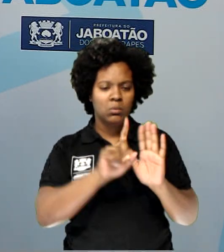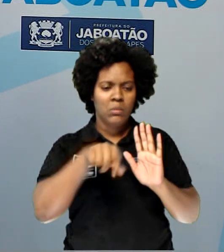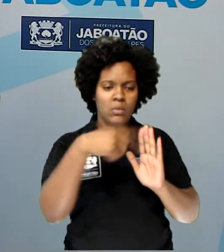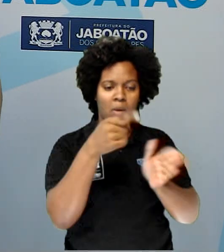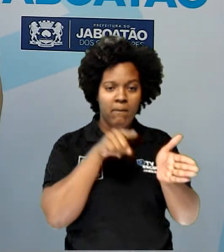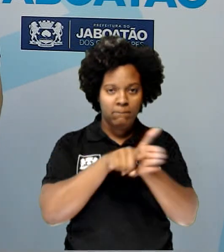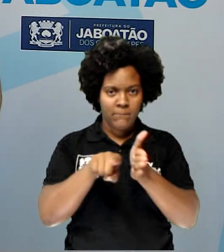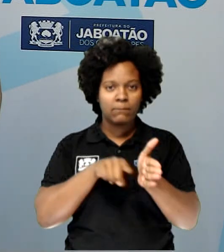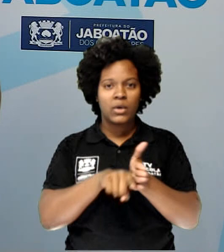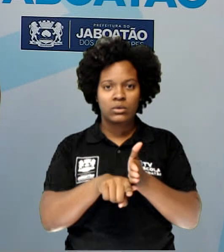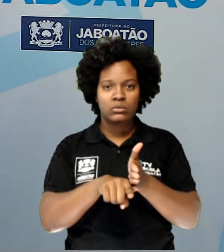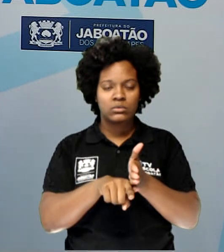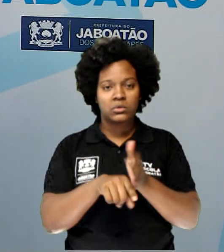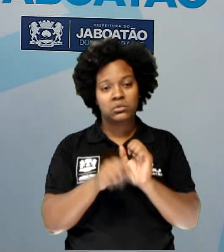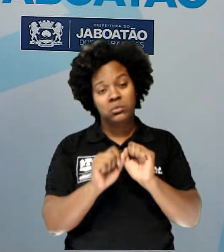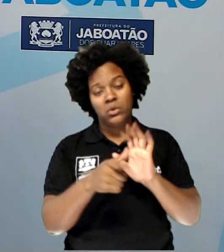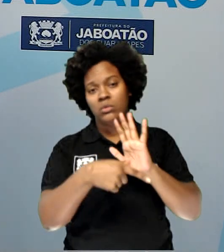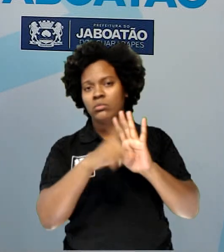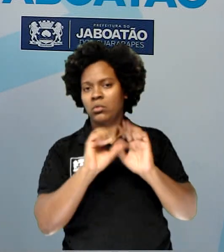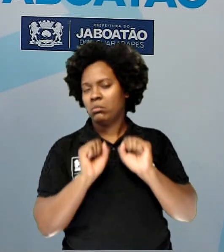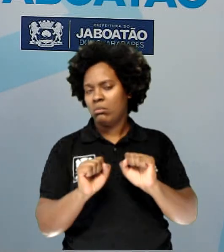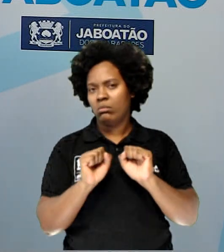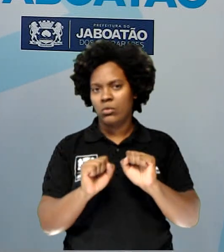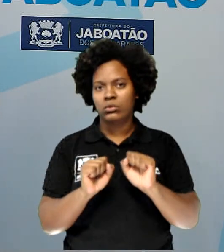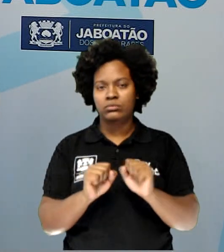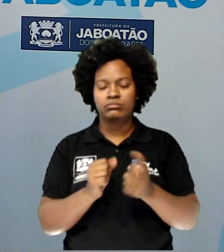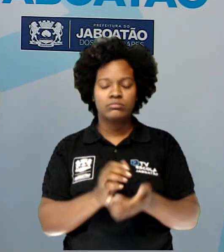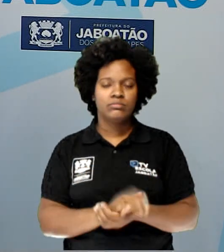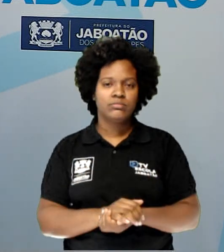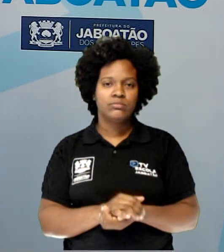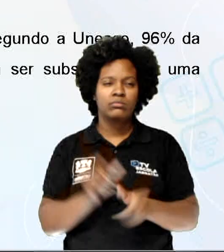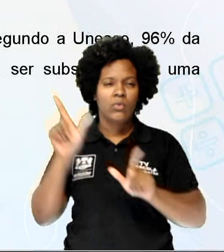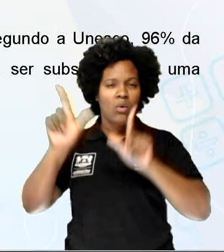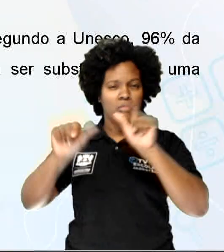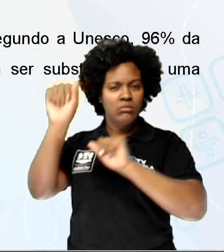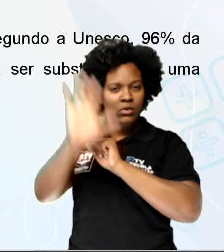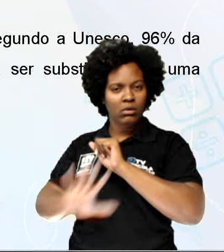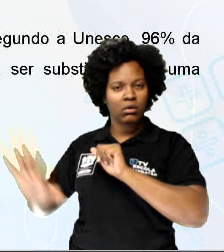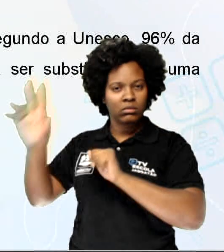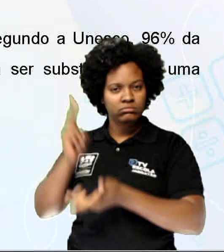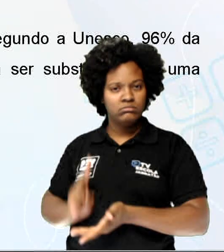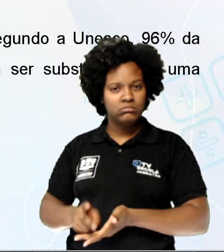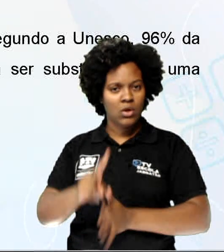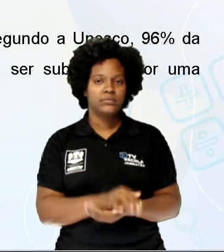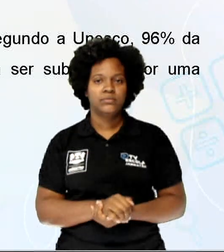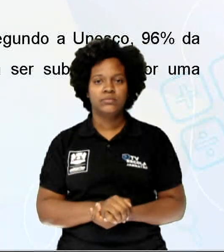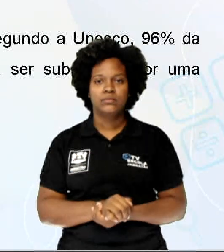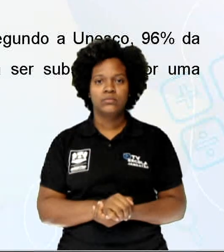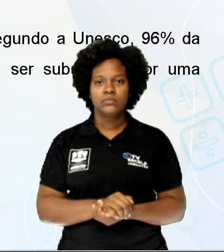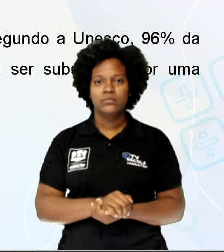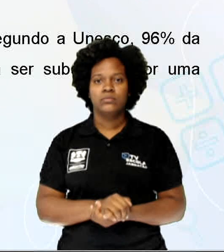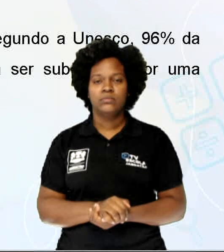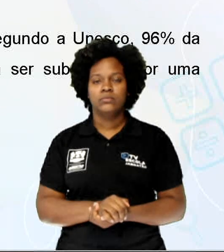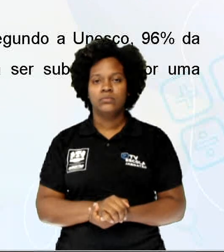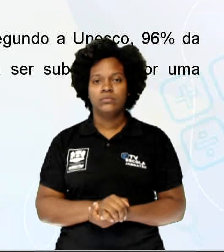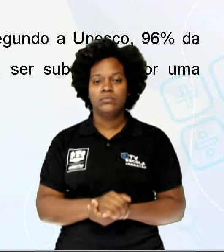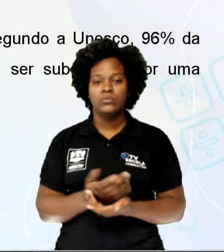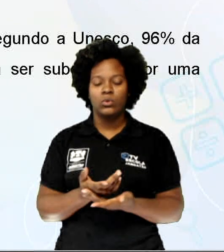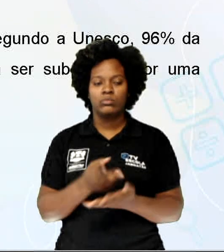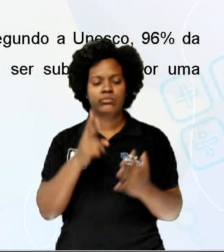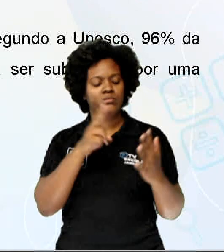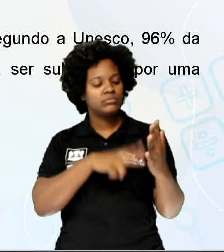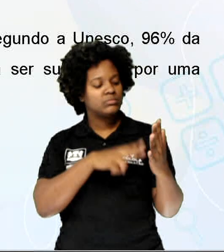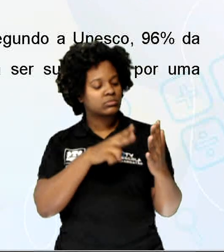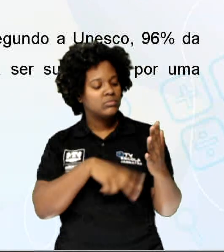for o caso, a gente retorna. Bom, olha só. Aí na tela, acompanhe comigo a leitura do enunciado. Bom, após a leitura do